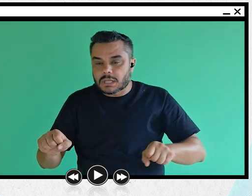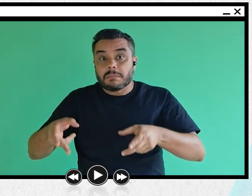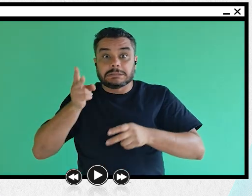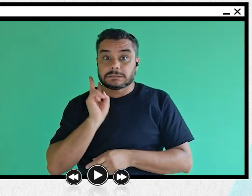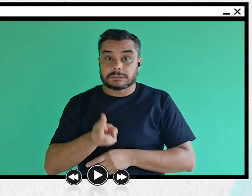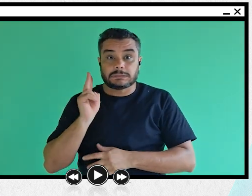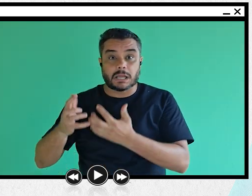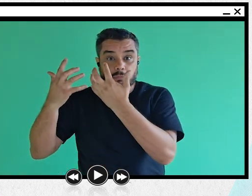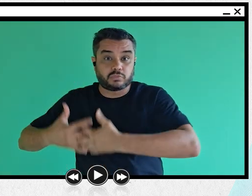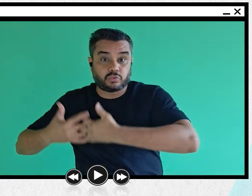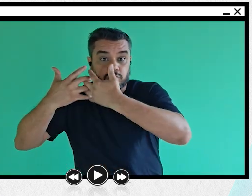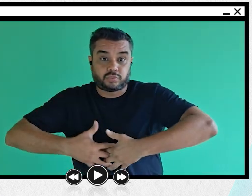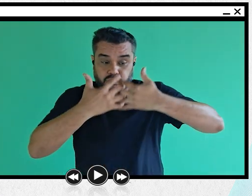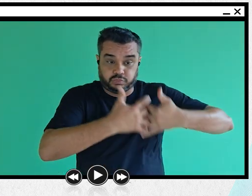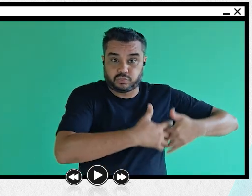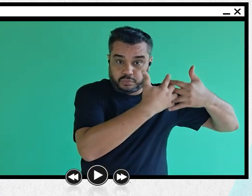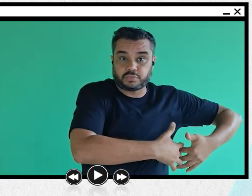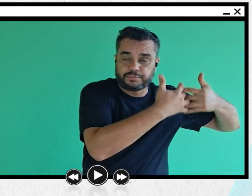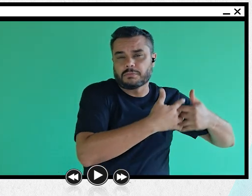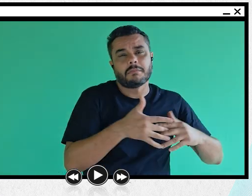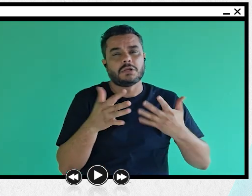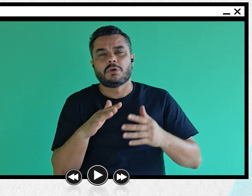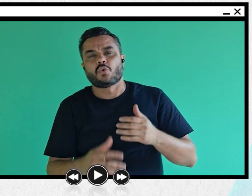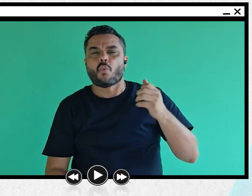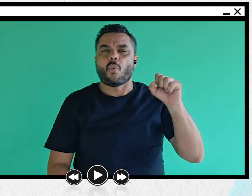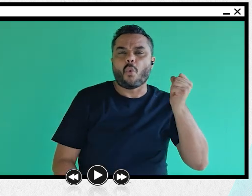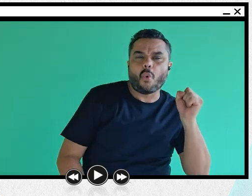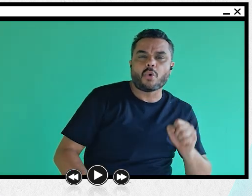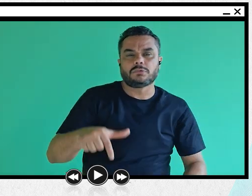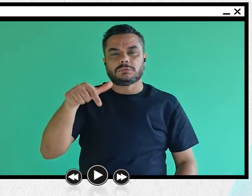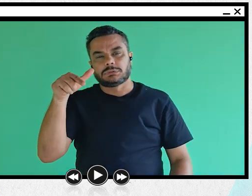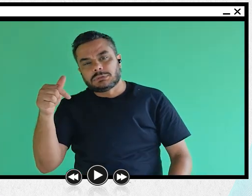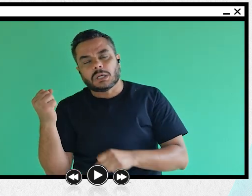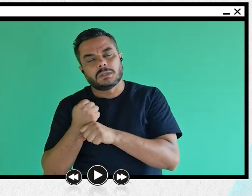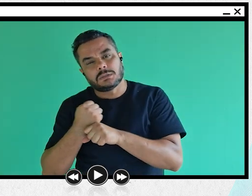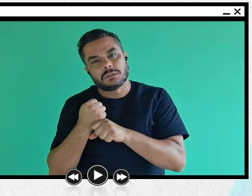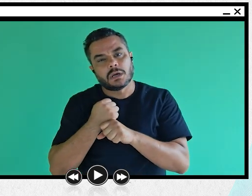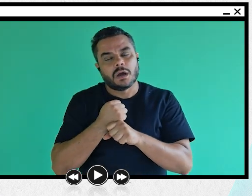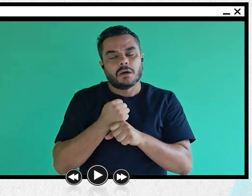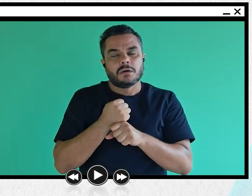A gente já viu o sistema funcionando com 8 anos, 7 anos,